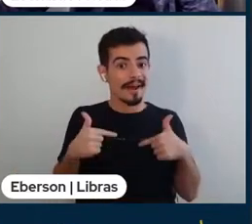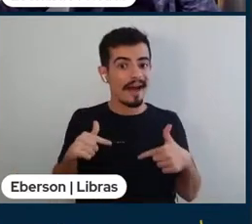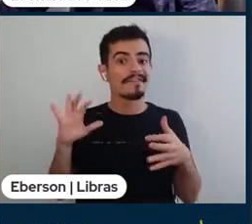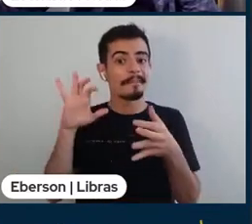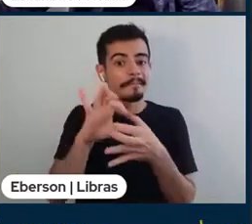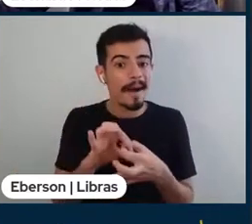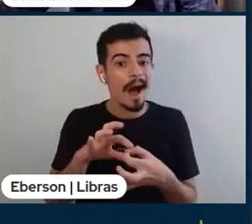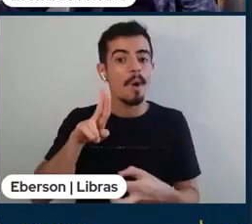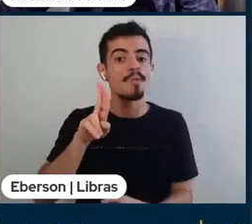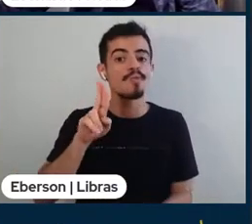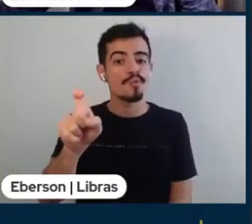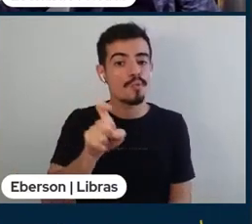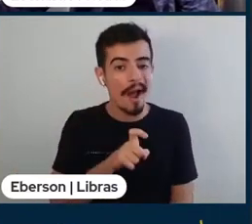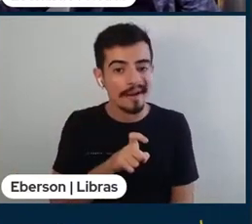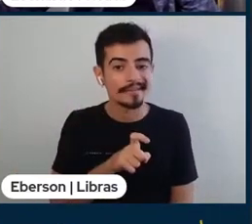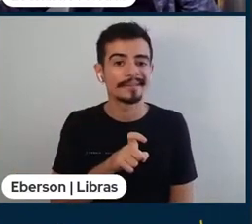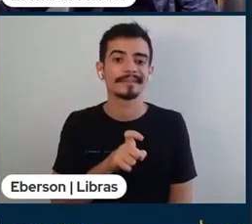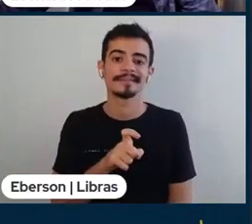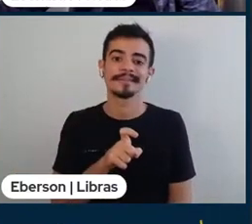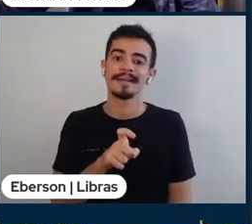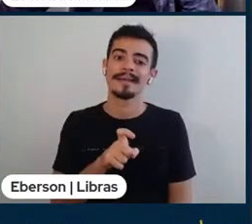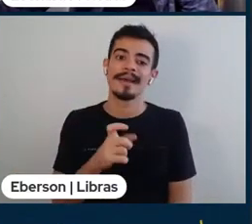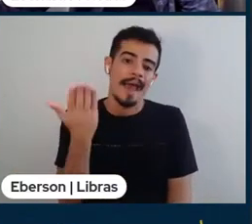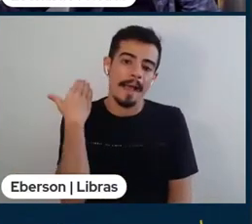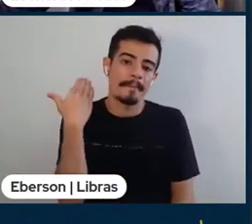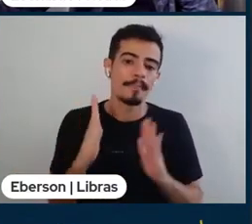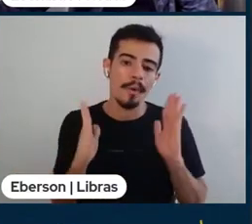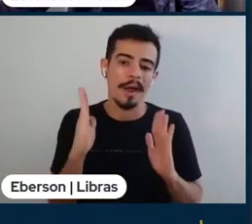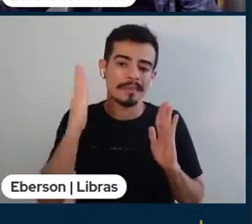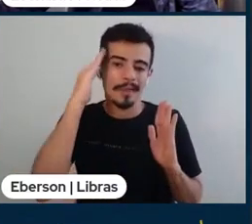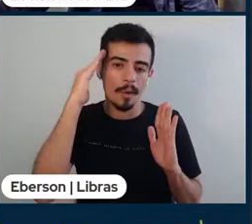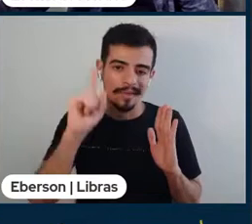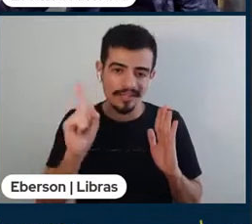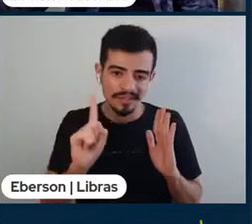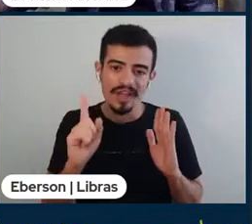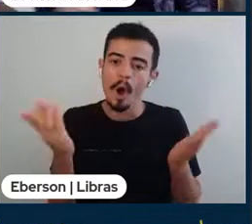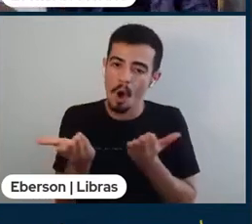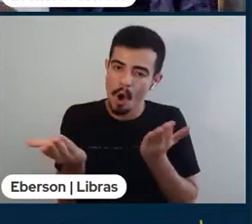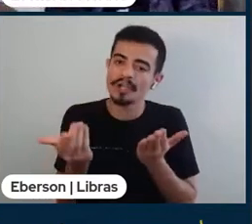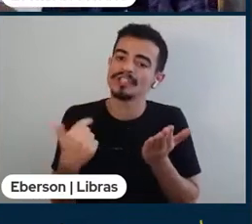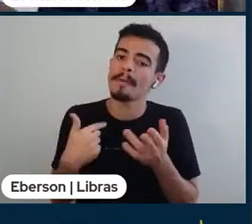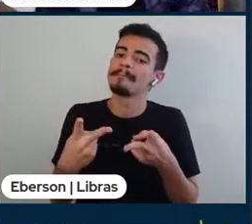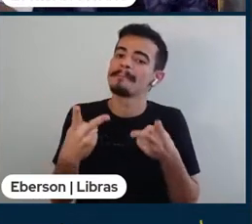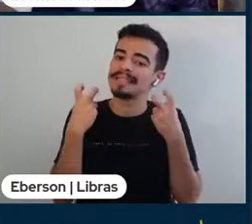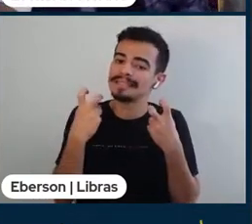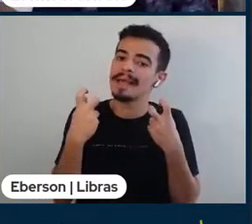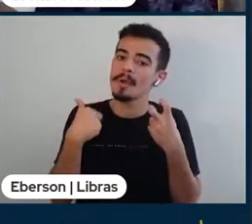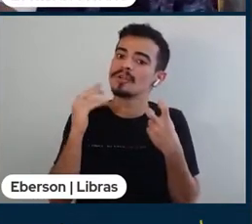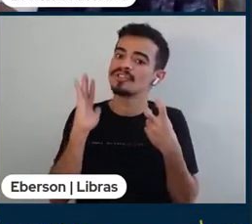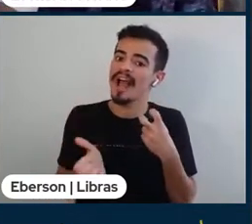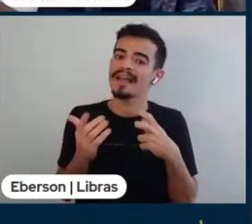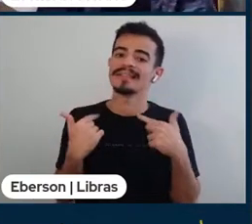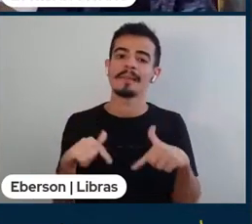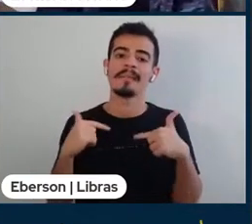entendia na época, mas enfim, hoje eu percebo assim claramente que eu já fazia algumas